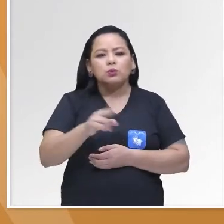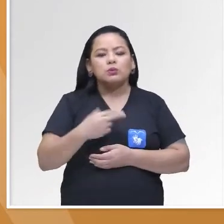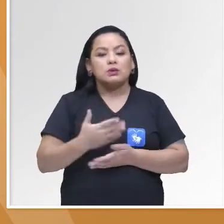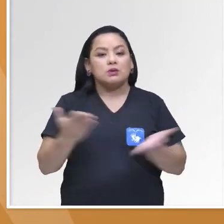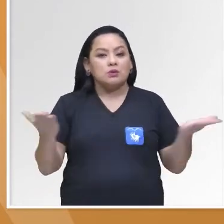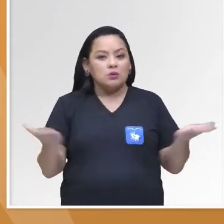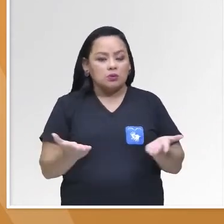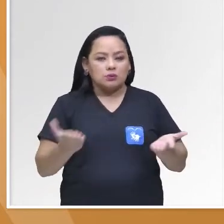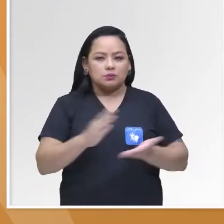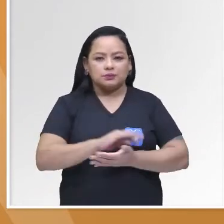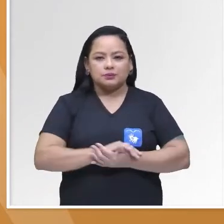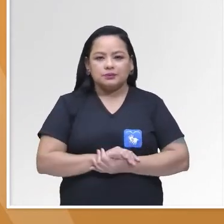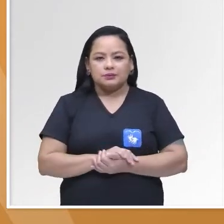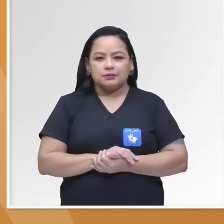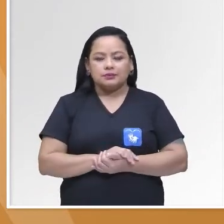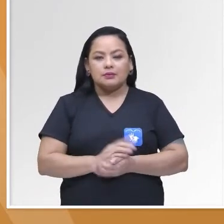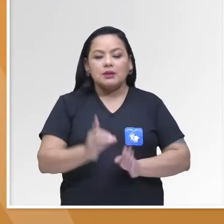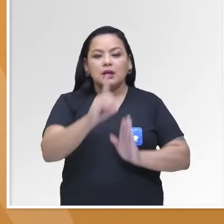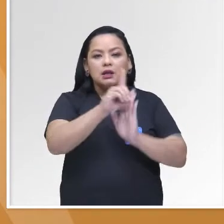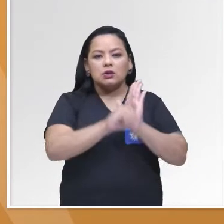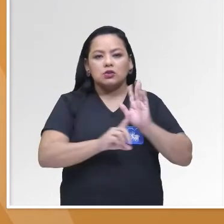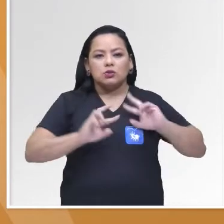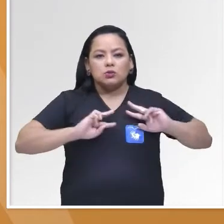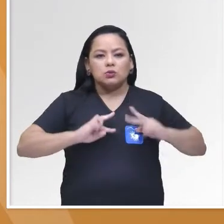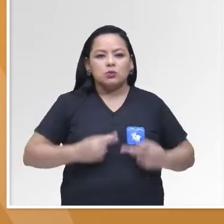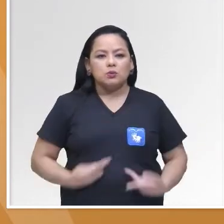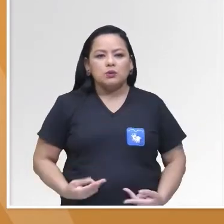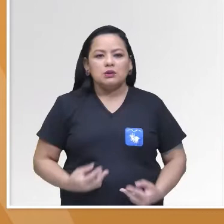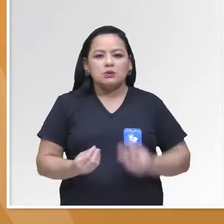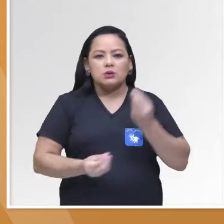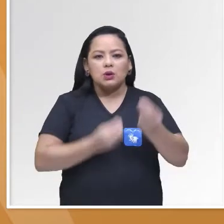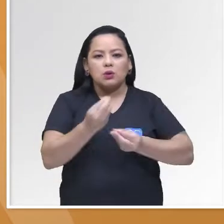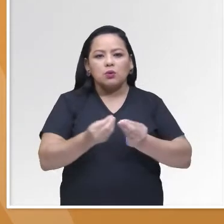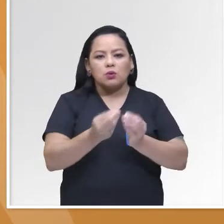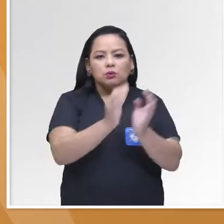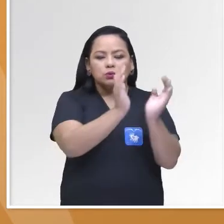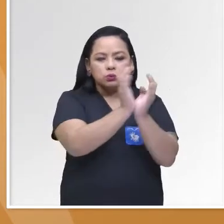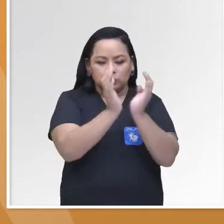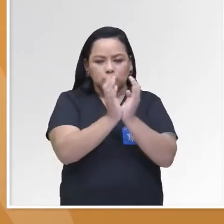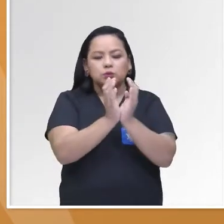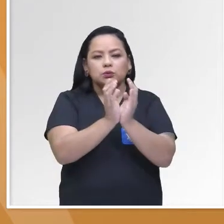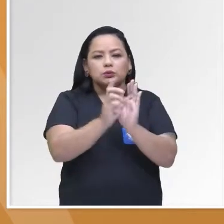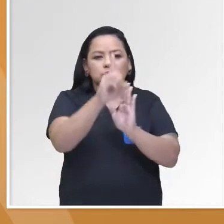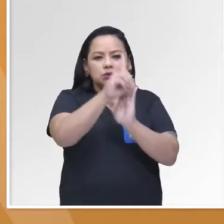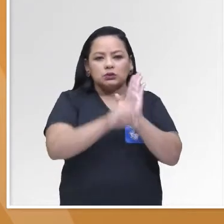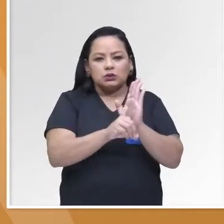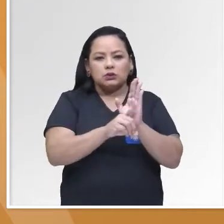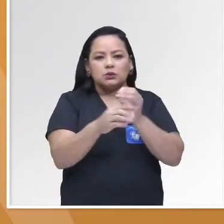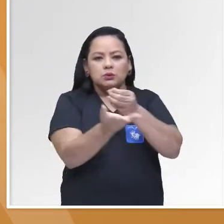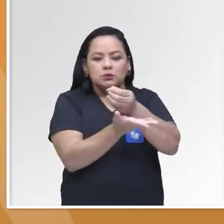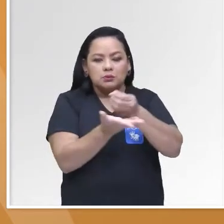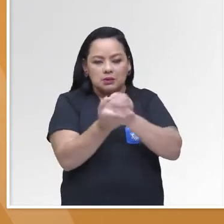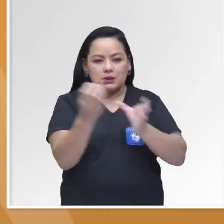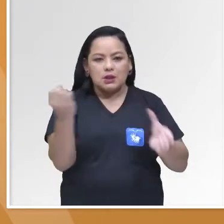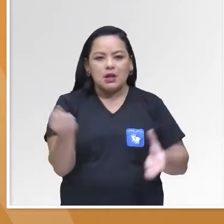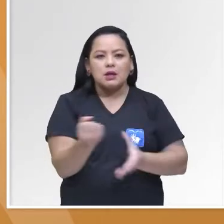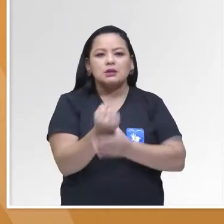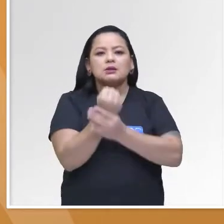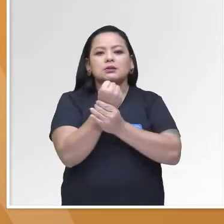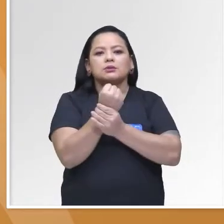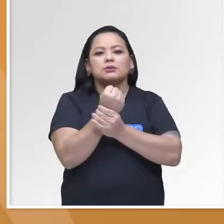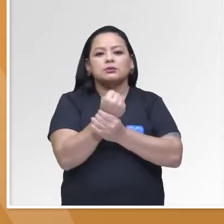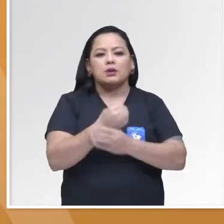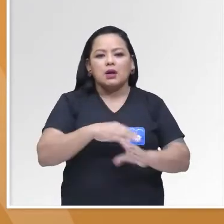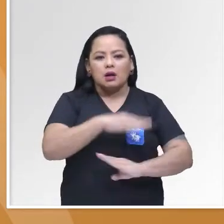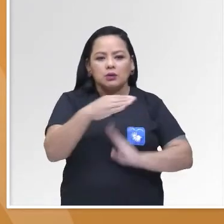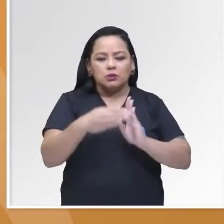dias atuais. Direitos humanos são uma categoria de direitos básicos,